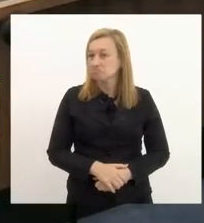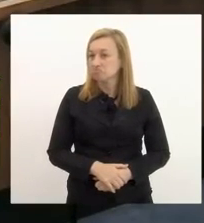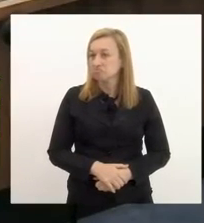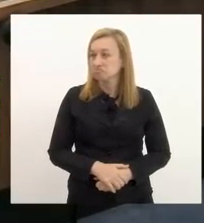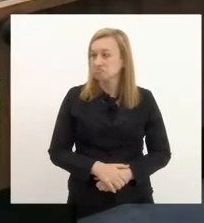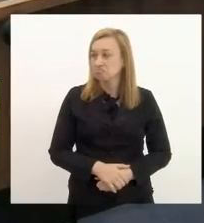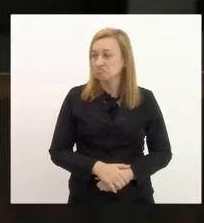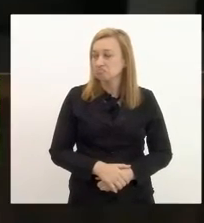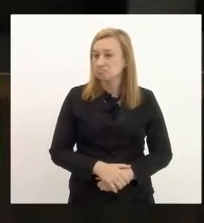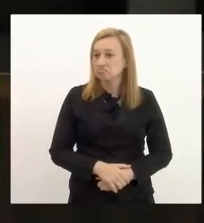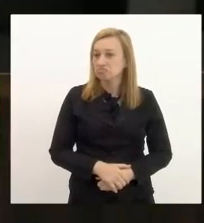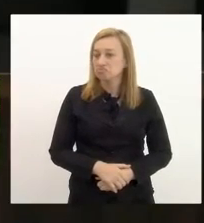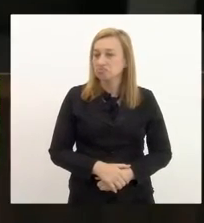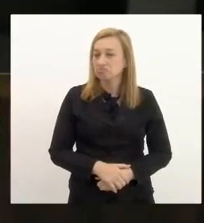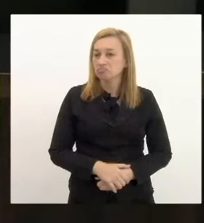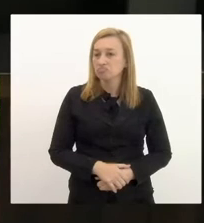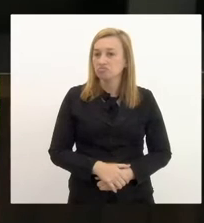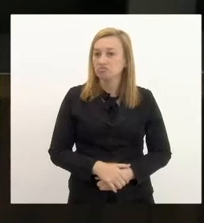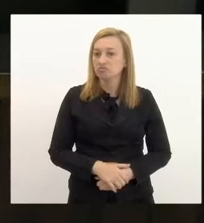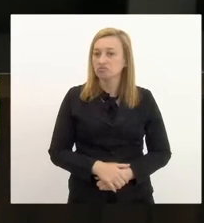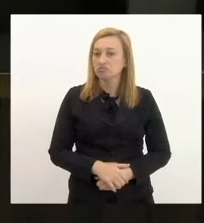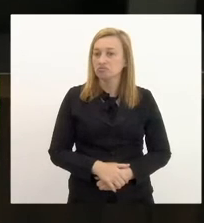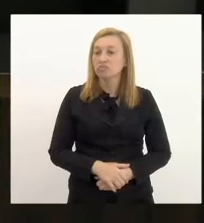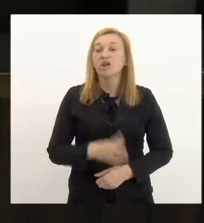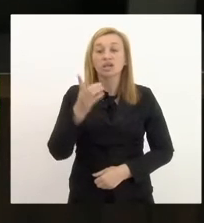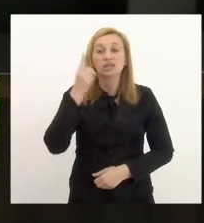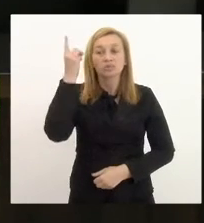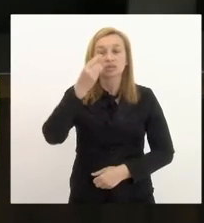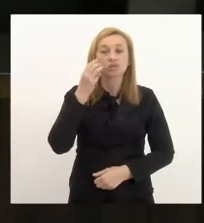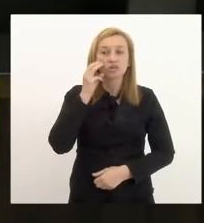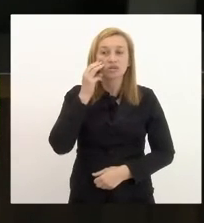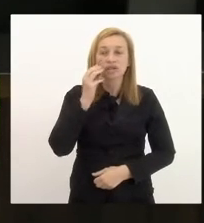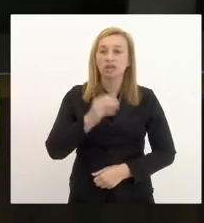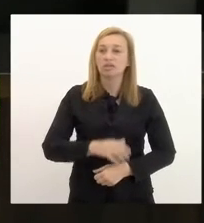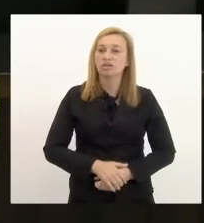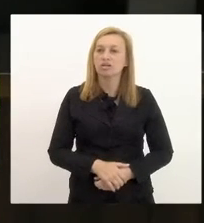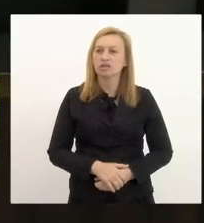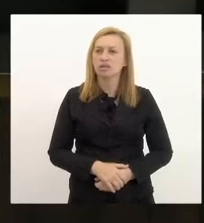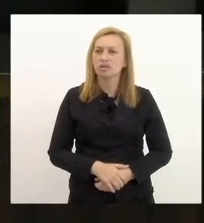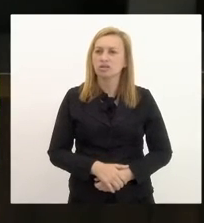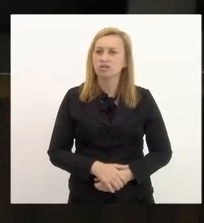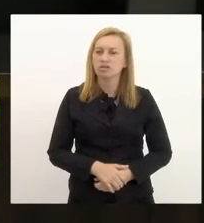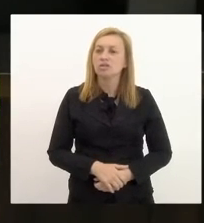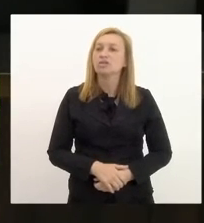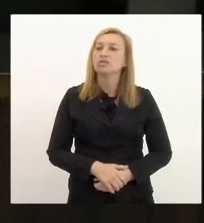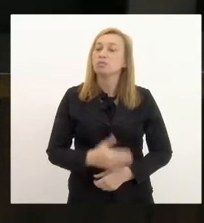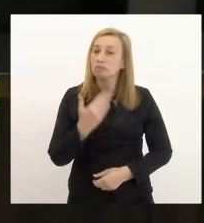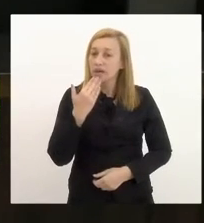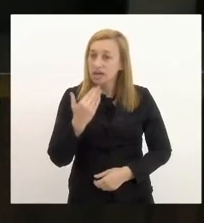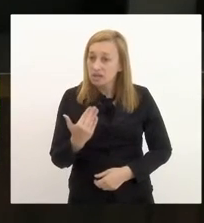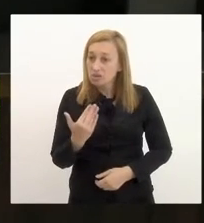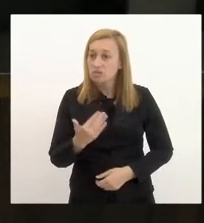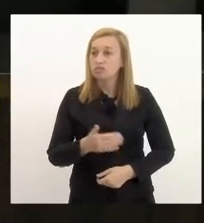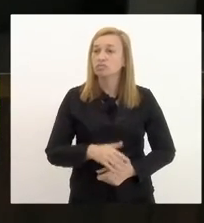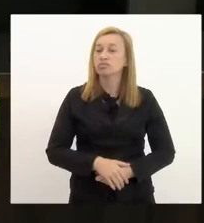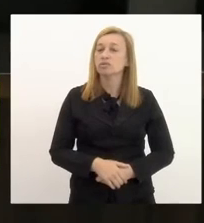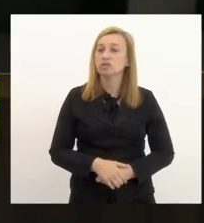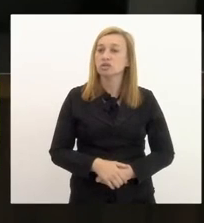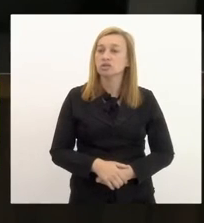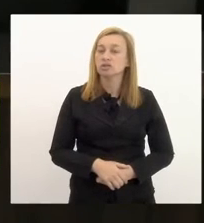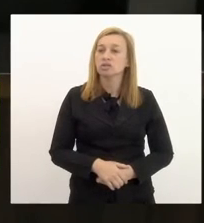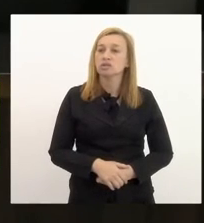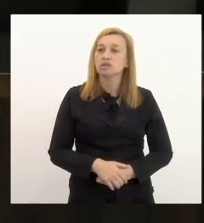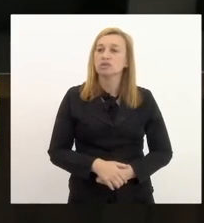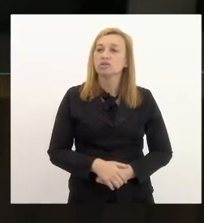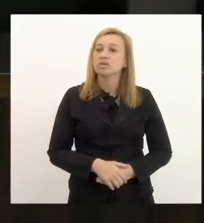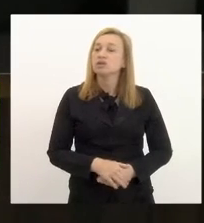o deputado waldeck vossa excelência também Solicito que tem